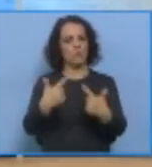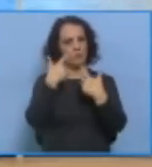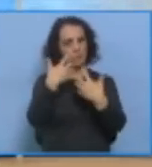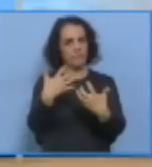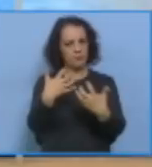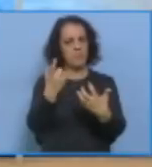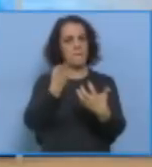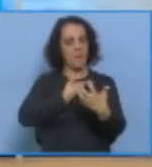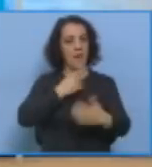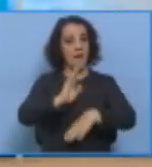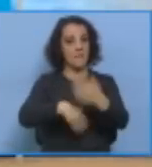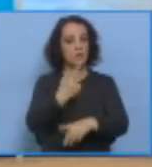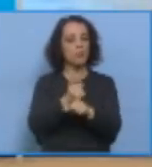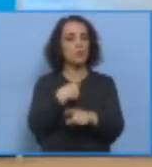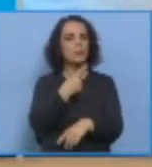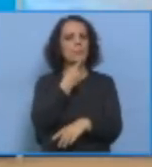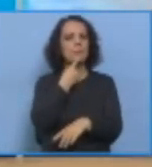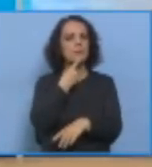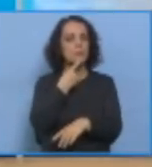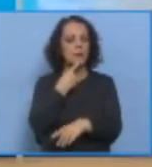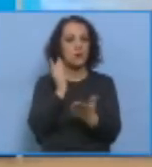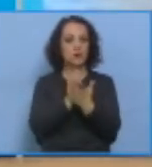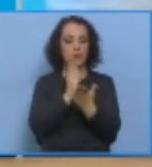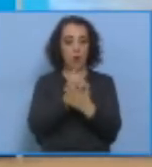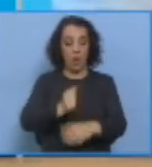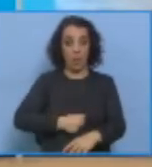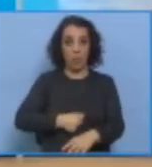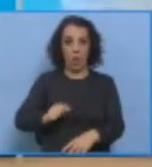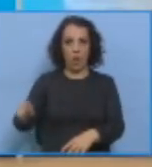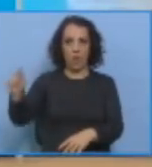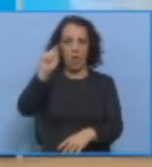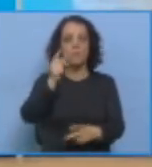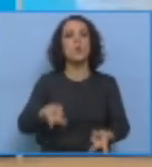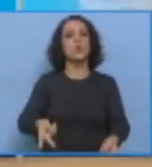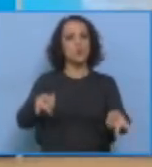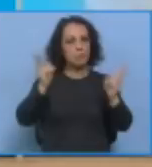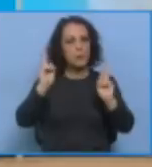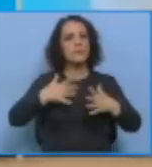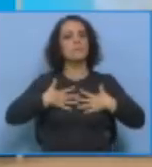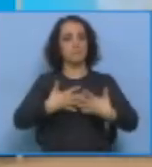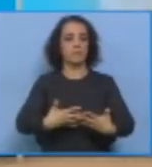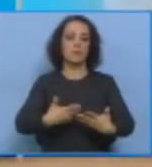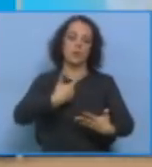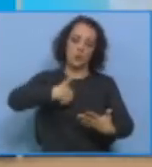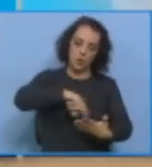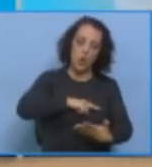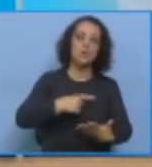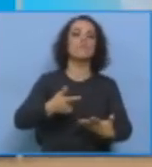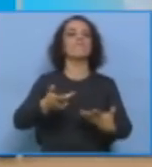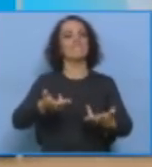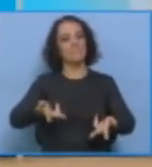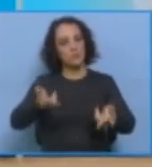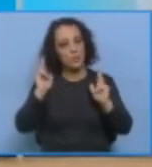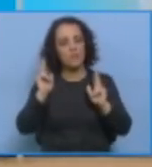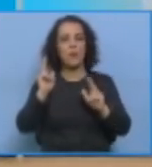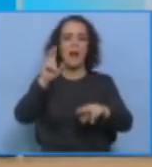de se avançar foi efetivamente perceber a mobilização forte das escolas católicas com disponibilidade para, e nós estamos prontos para fazer e contem connosco, com